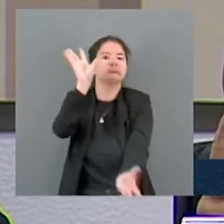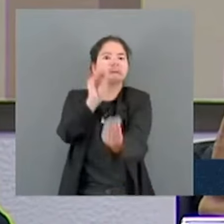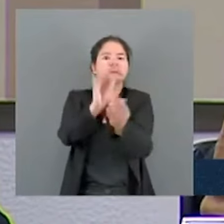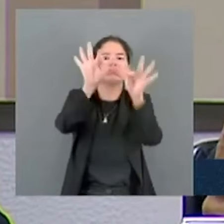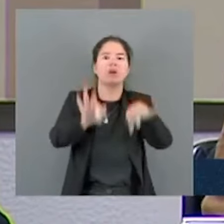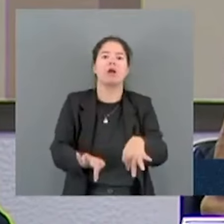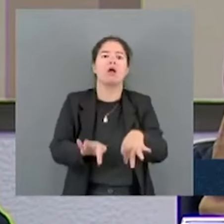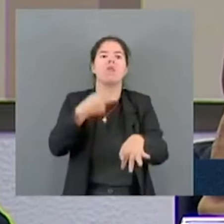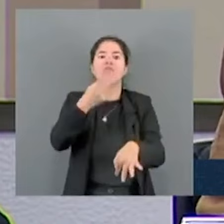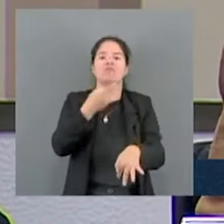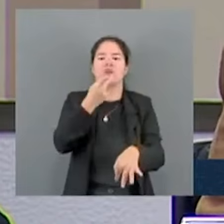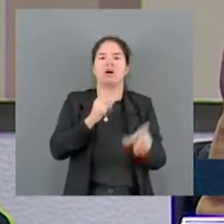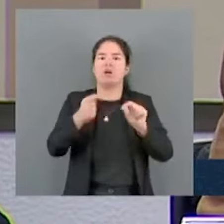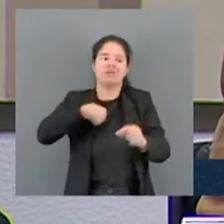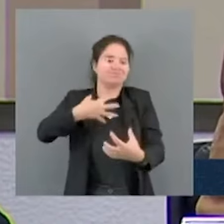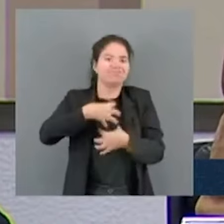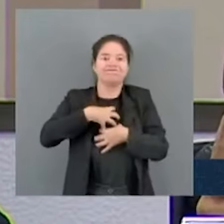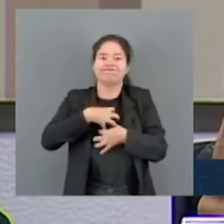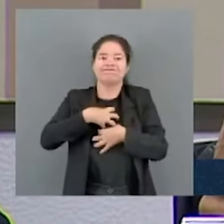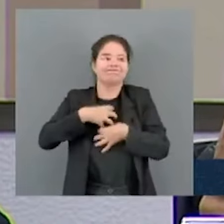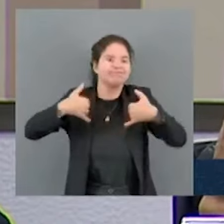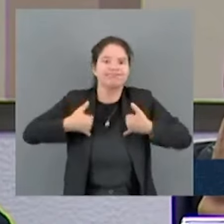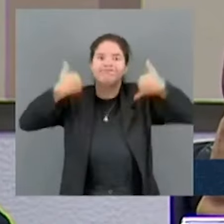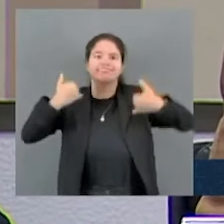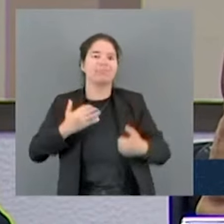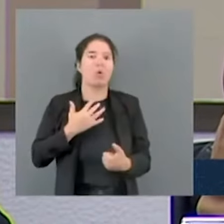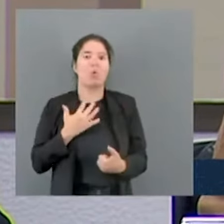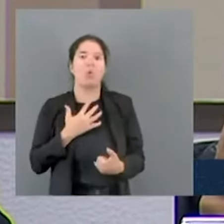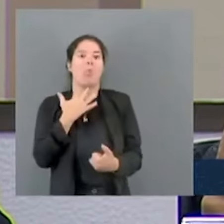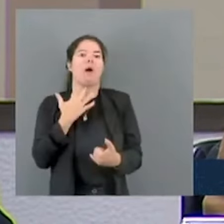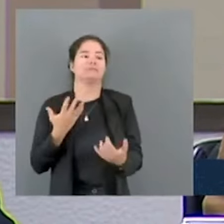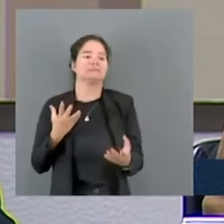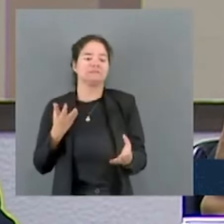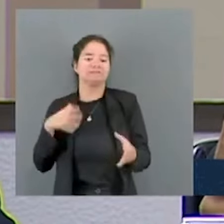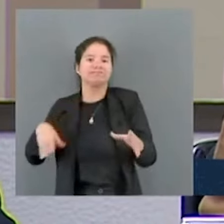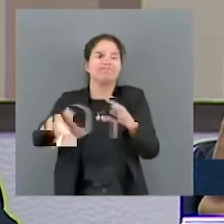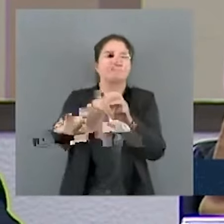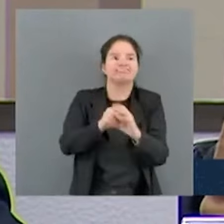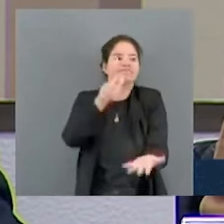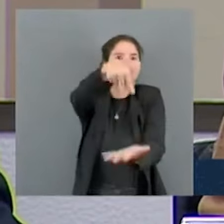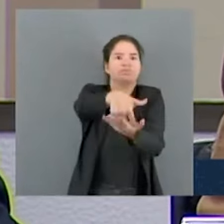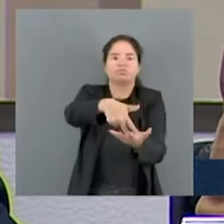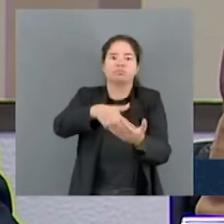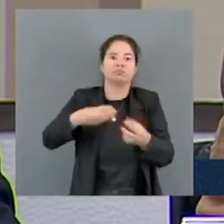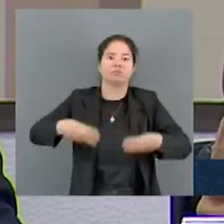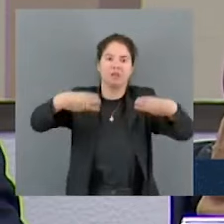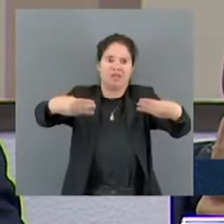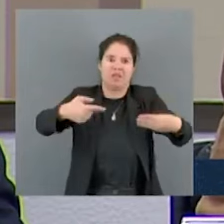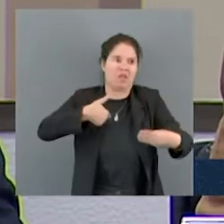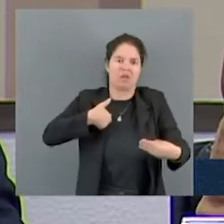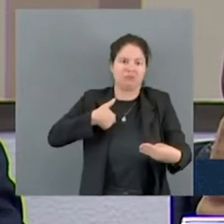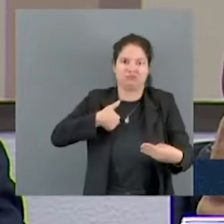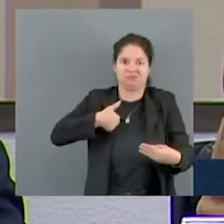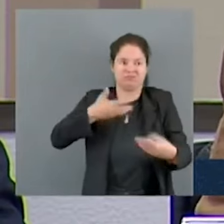Eu me sinto honrada por ocupar esse ministério. Não há nenhuma hipótese de eu desistir